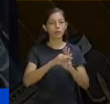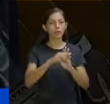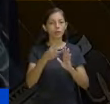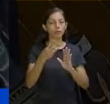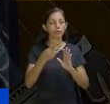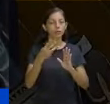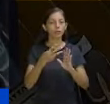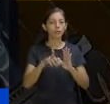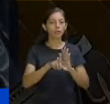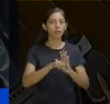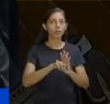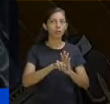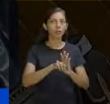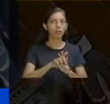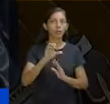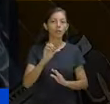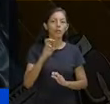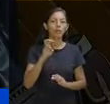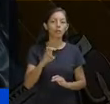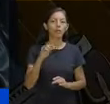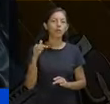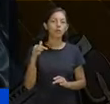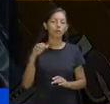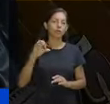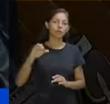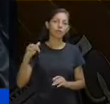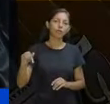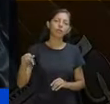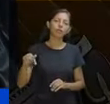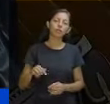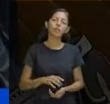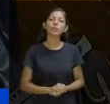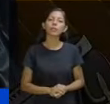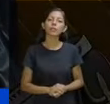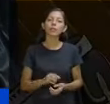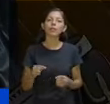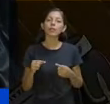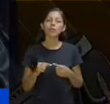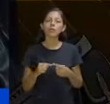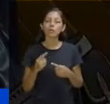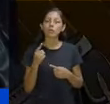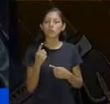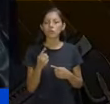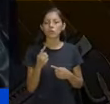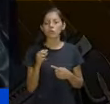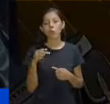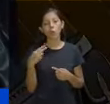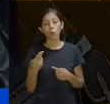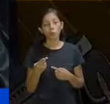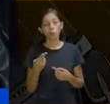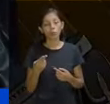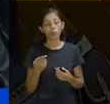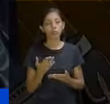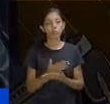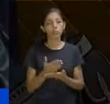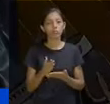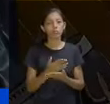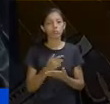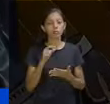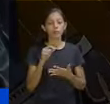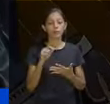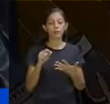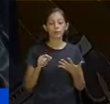Lei 9504/97, configura-se com a presença de um ou alguns dos seguintes